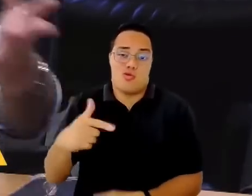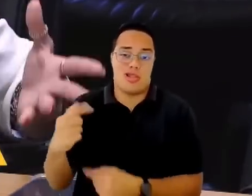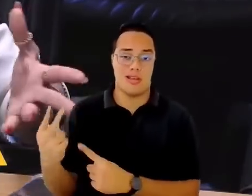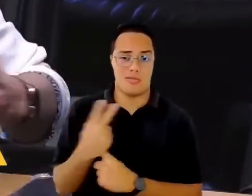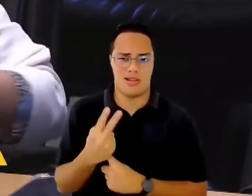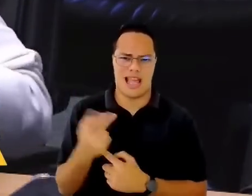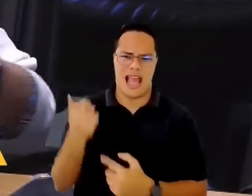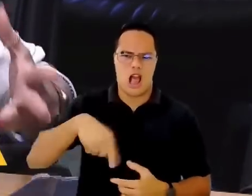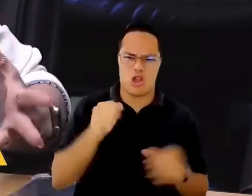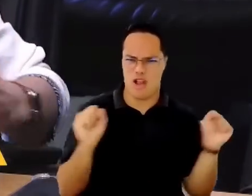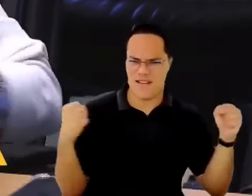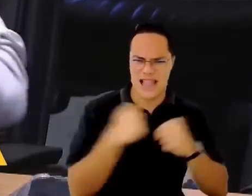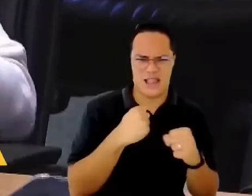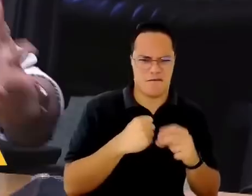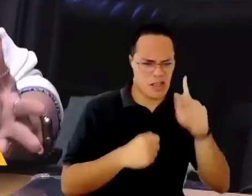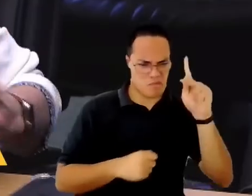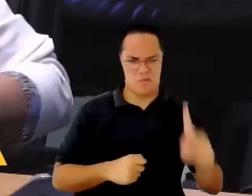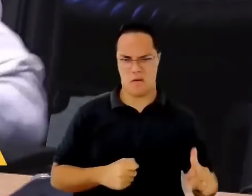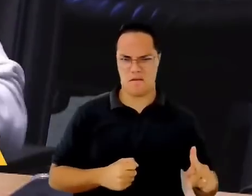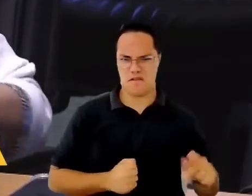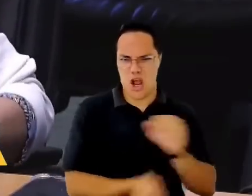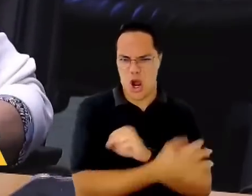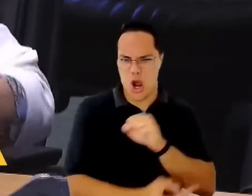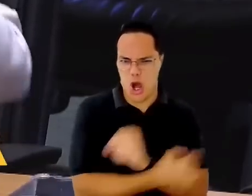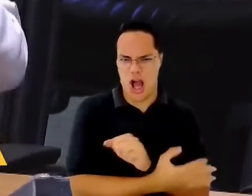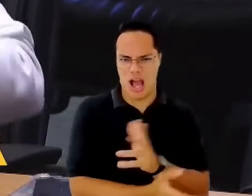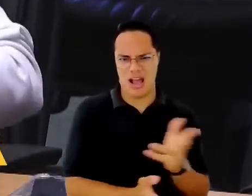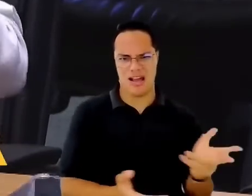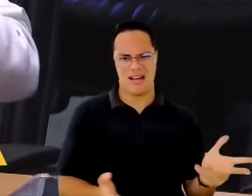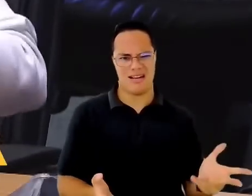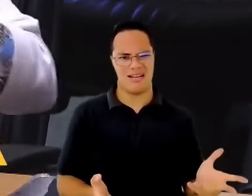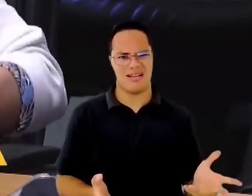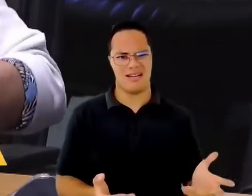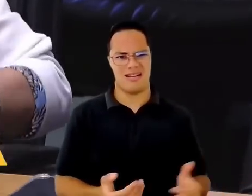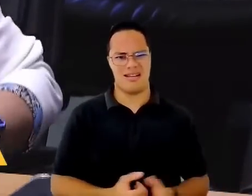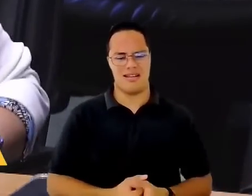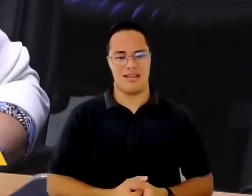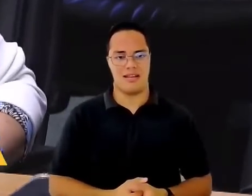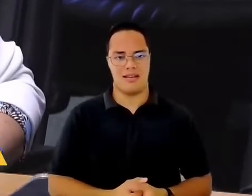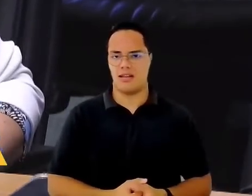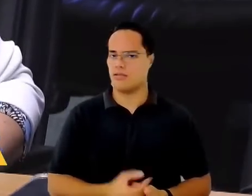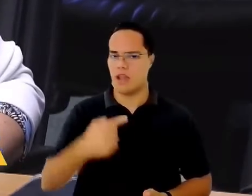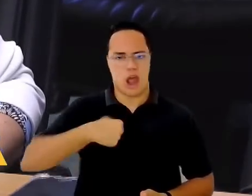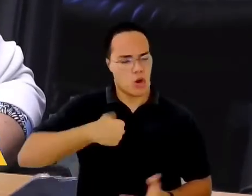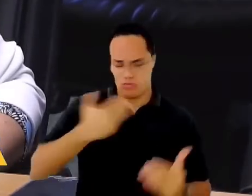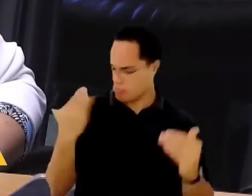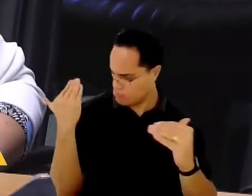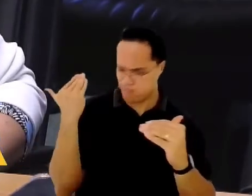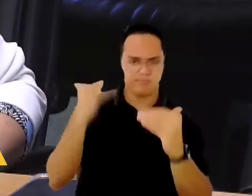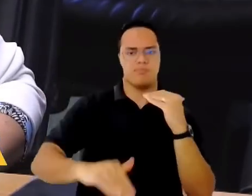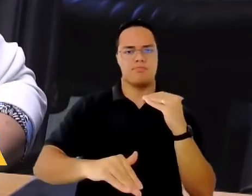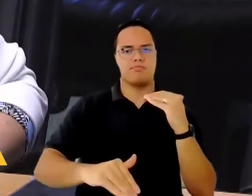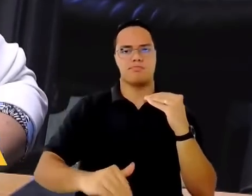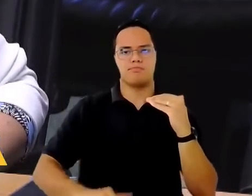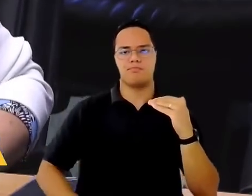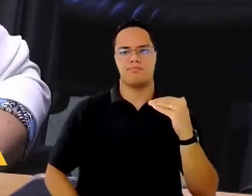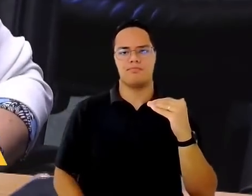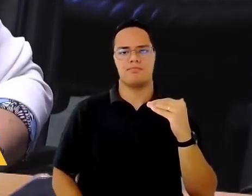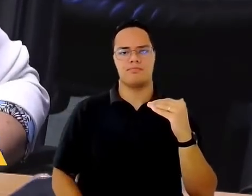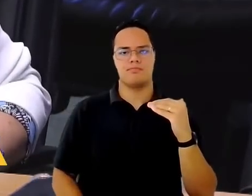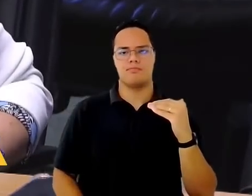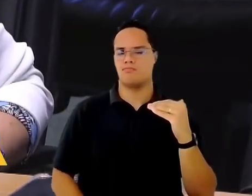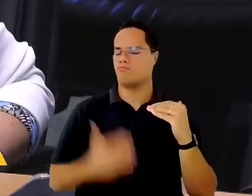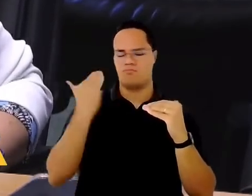que que há relativizado a exploração sexual não aceito não